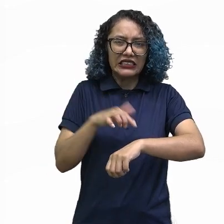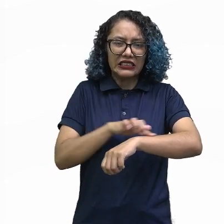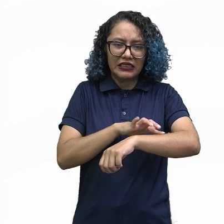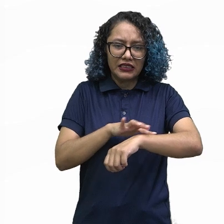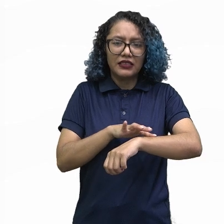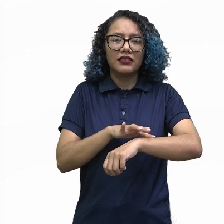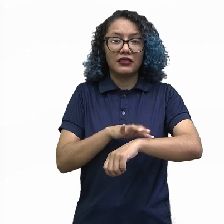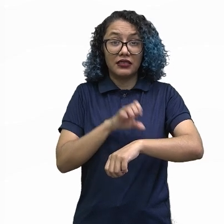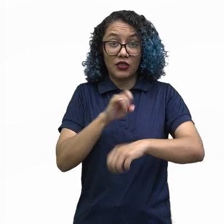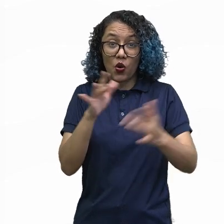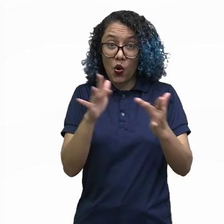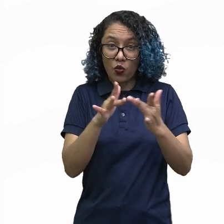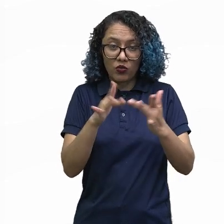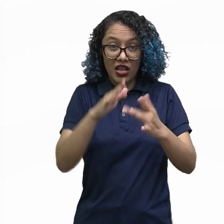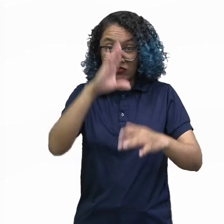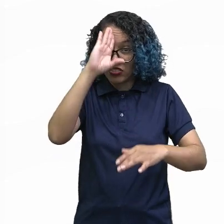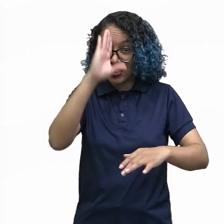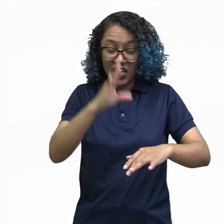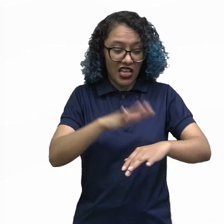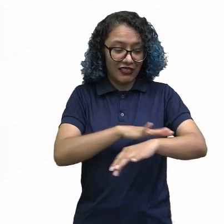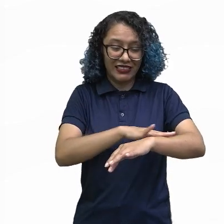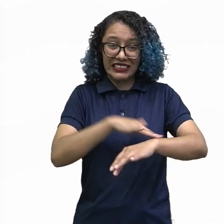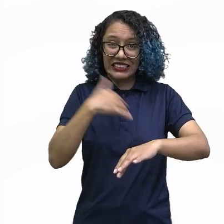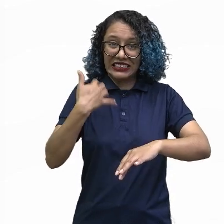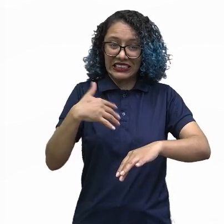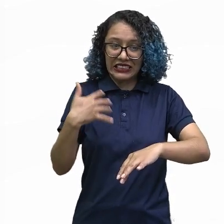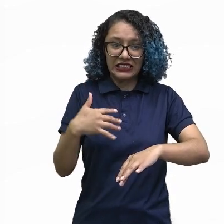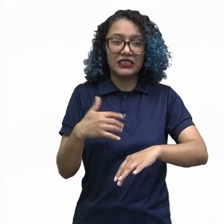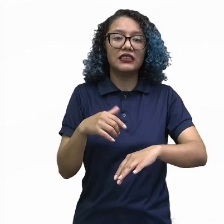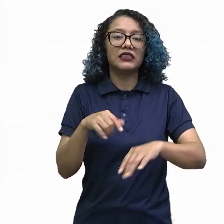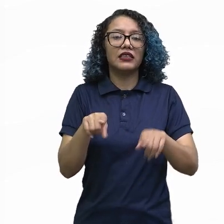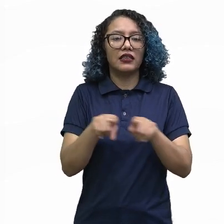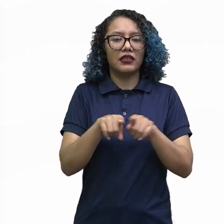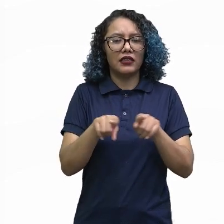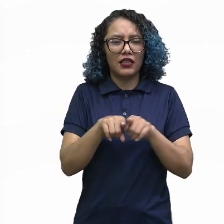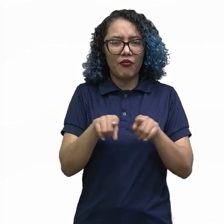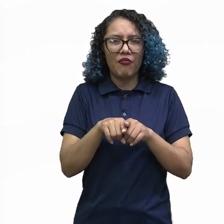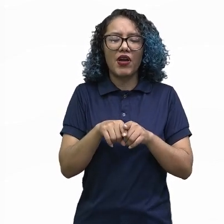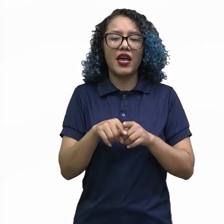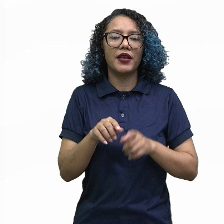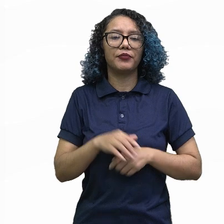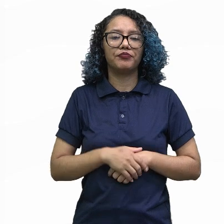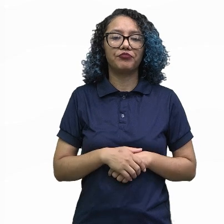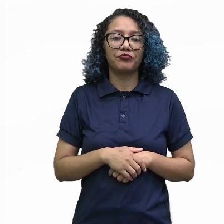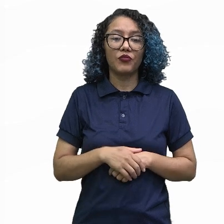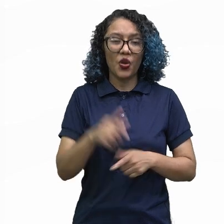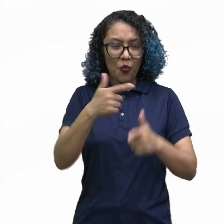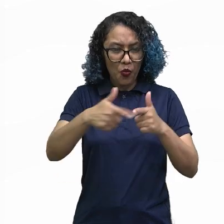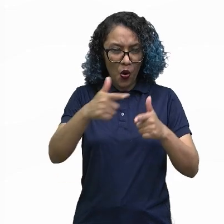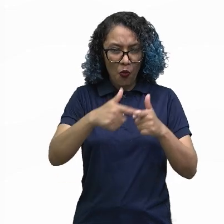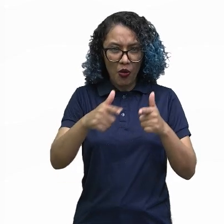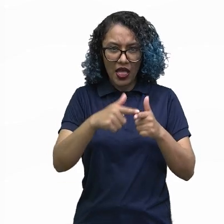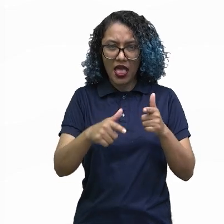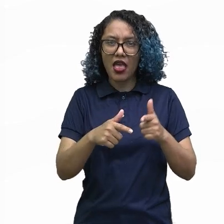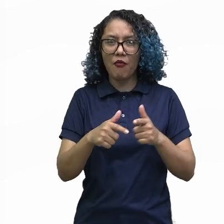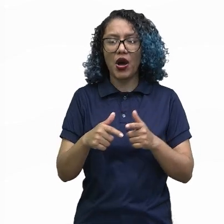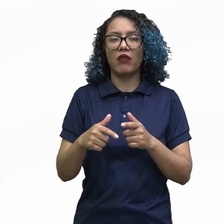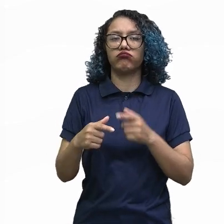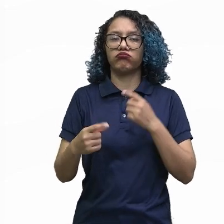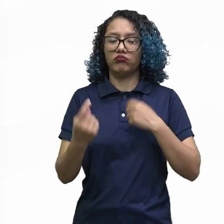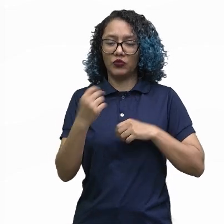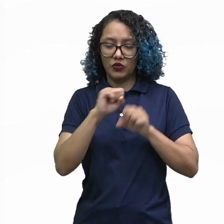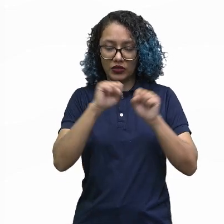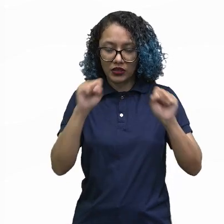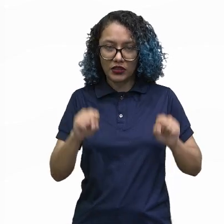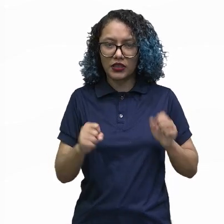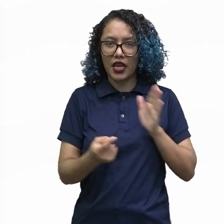tiveram contato direto mesmo com o césio, hemorragias e danos ao sistema imunológico em doses muito